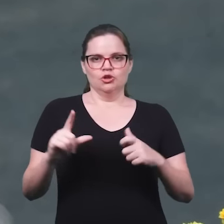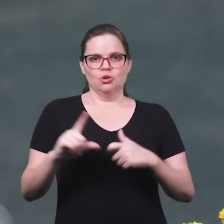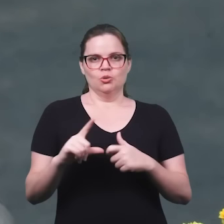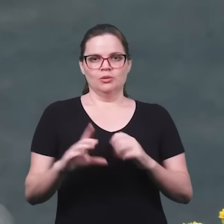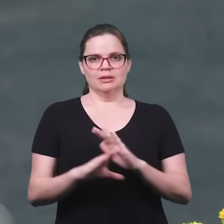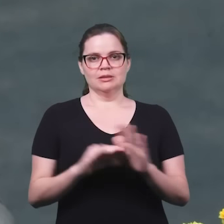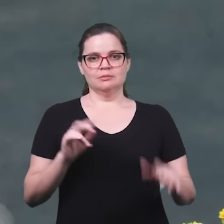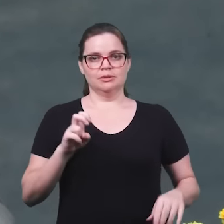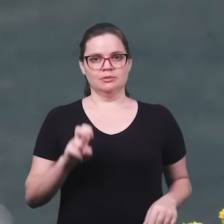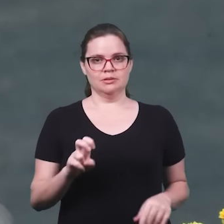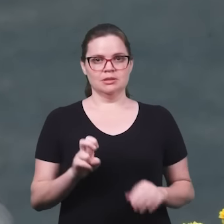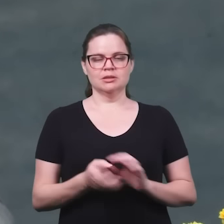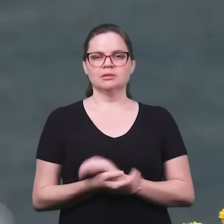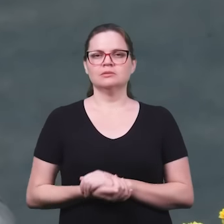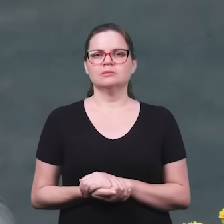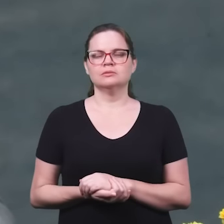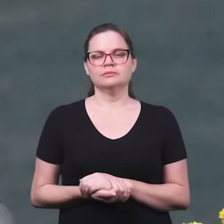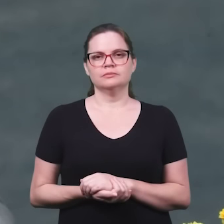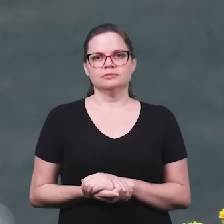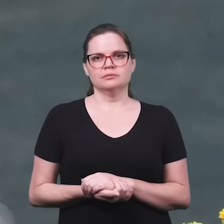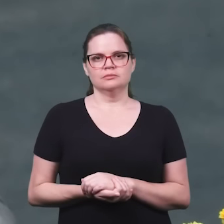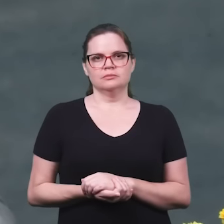Lucas, no capítulo 5,